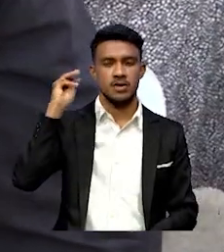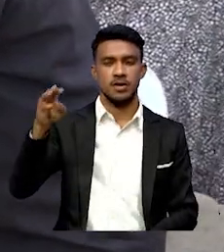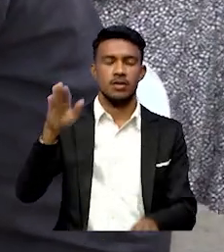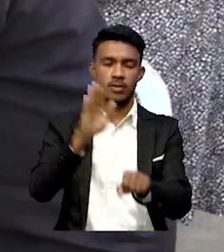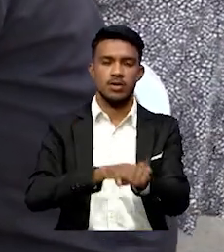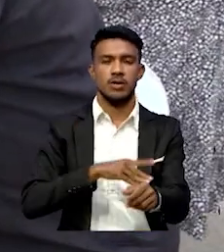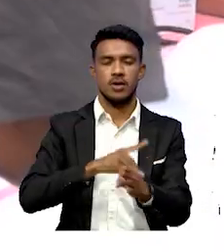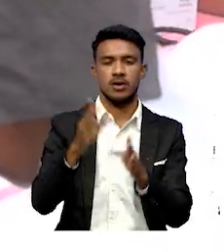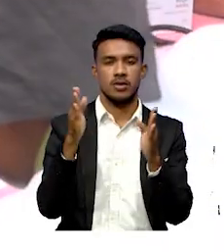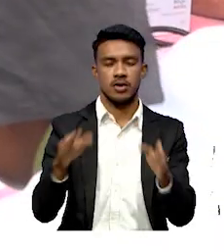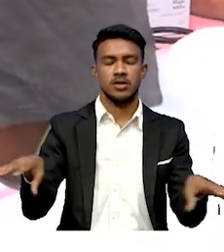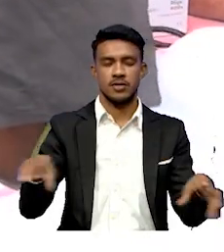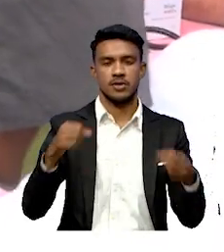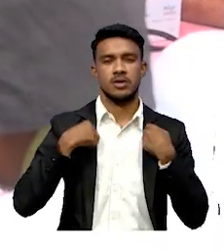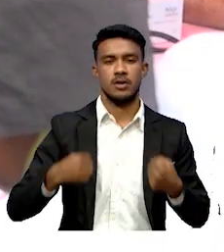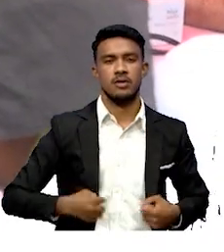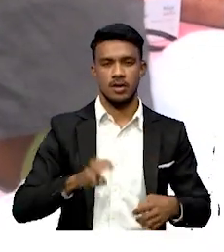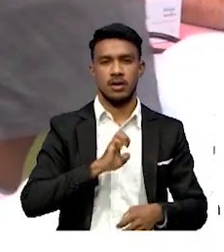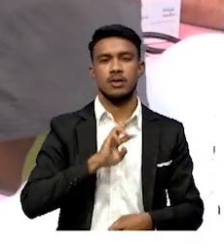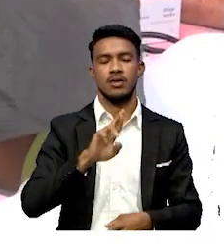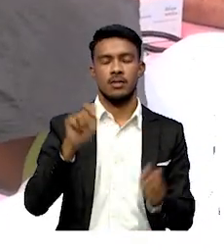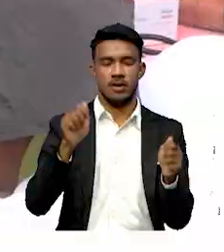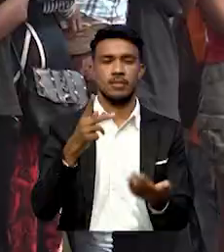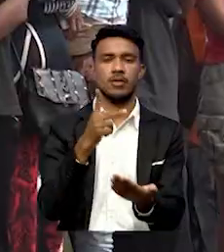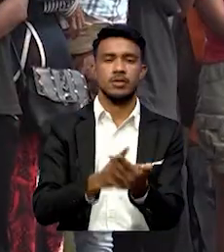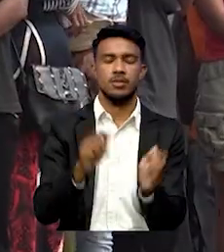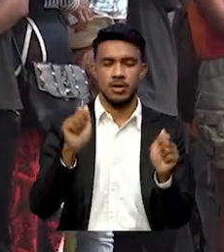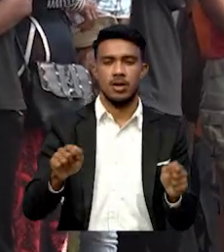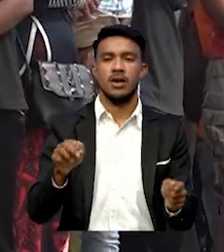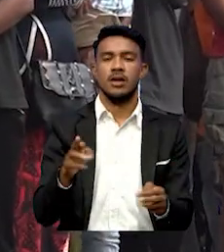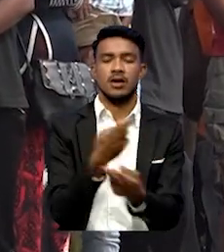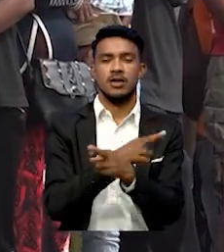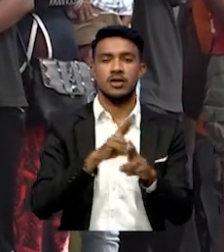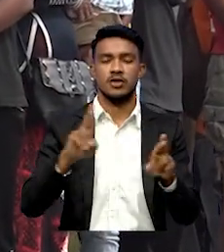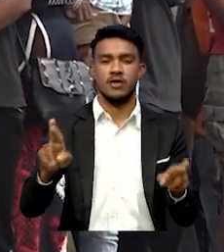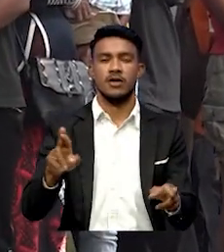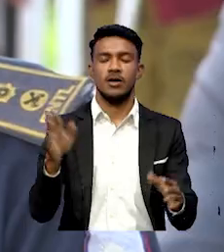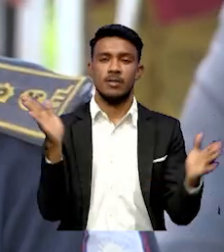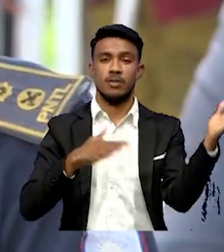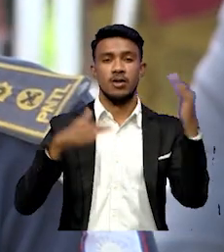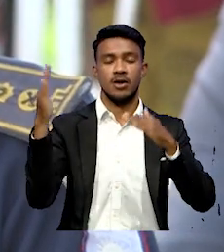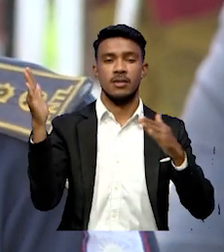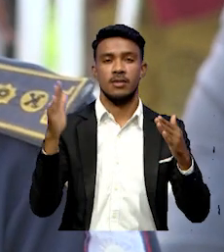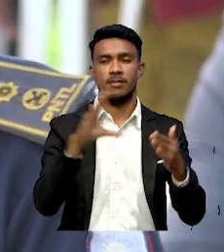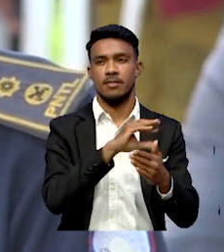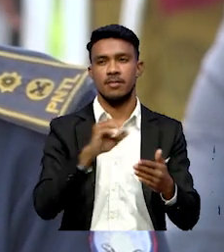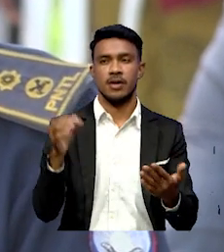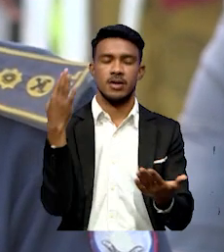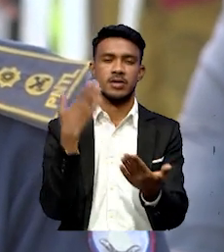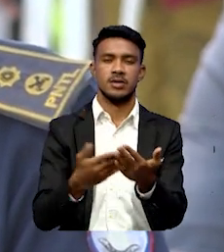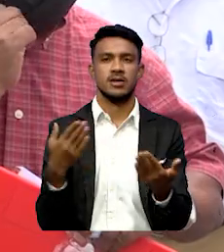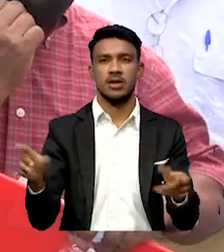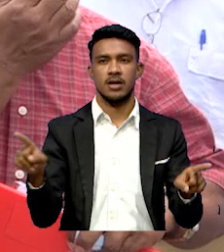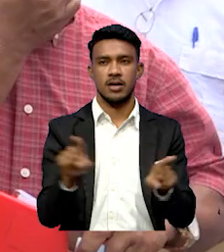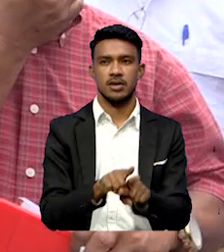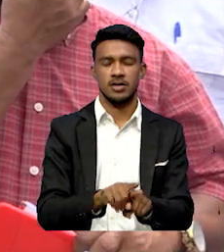Serviço Saúde Ermeira, o de halo proposta não é bela resolve problema recurso humano. Ligação com recurso humano, sou ina orienta